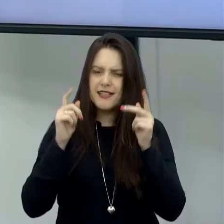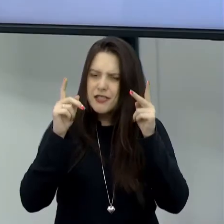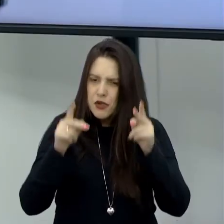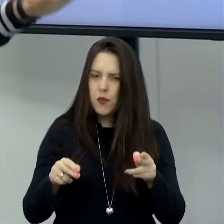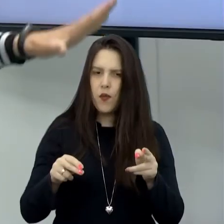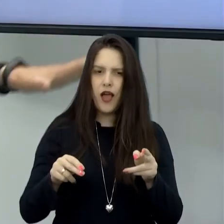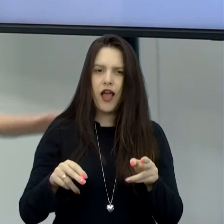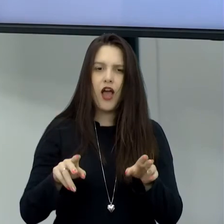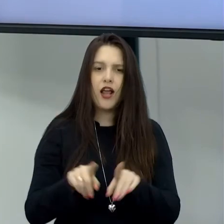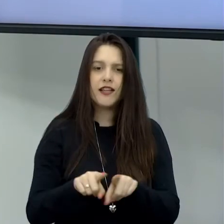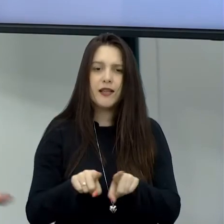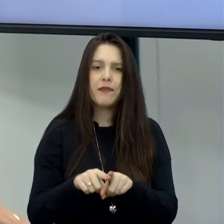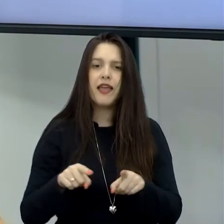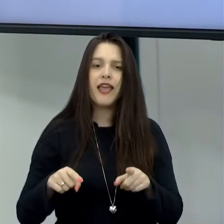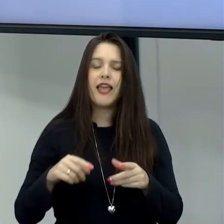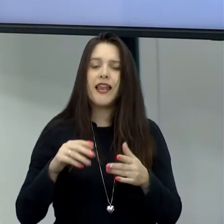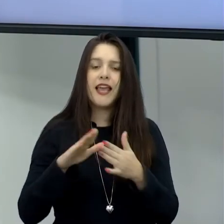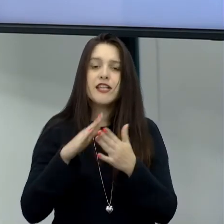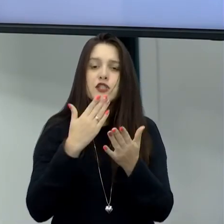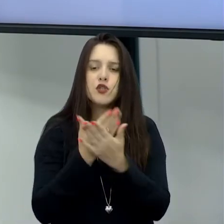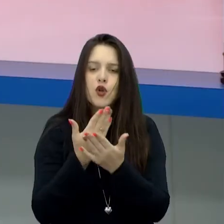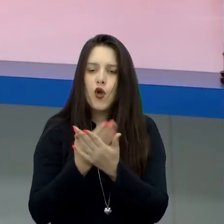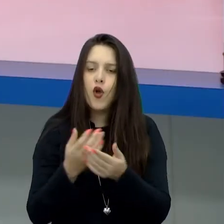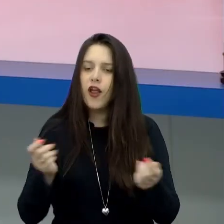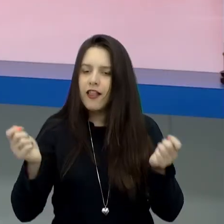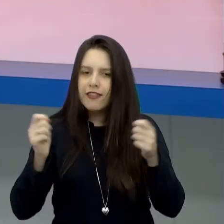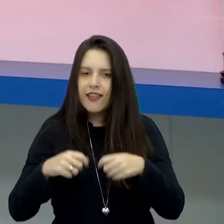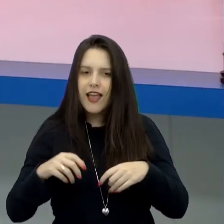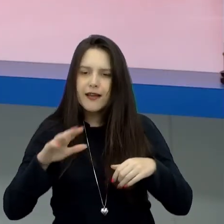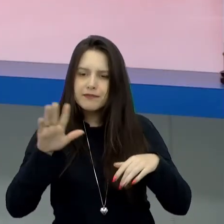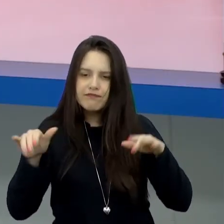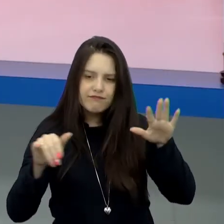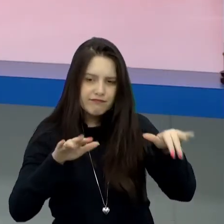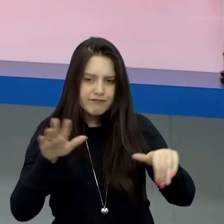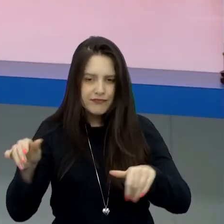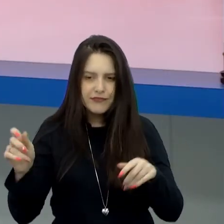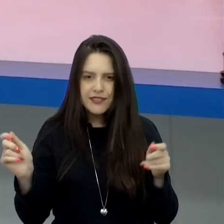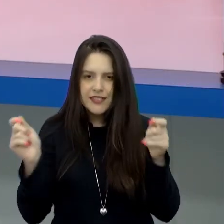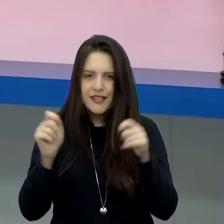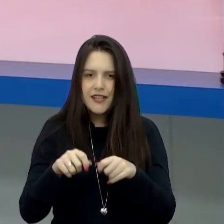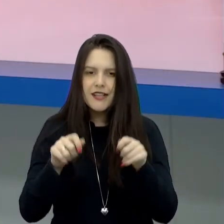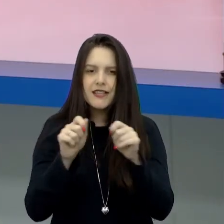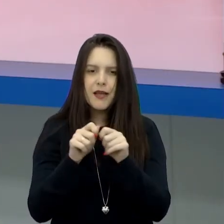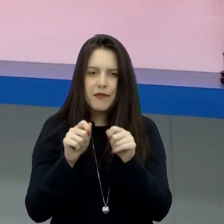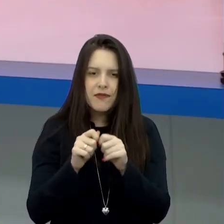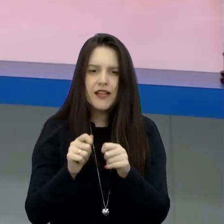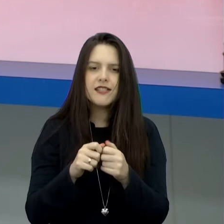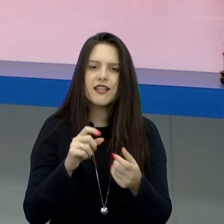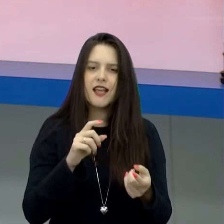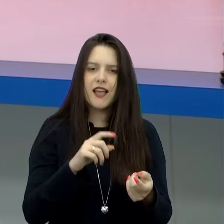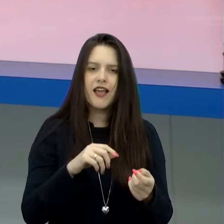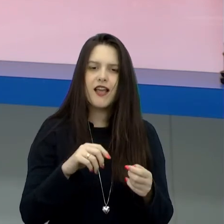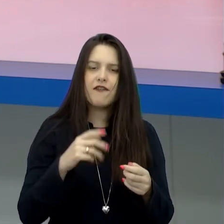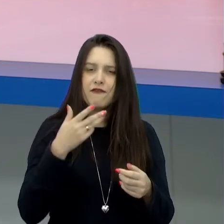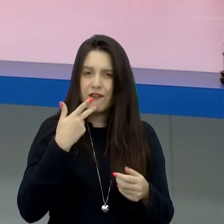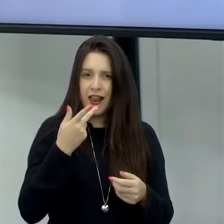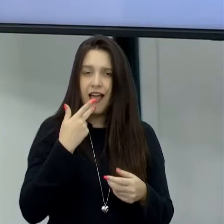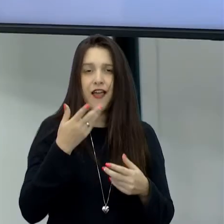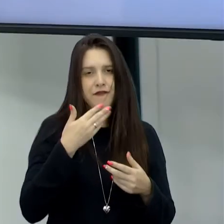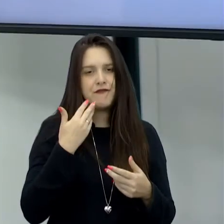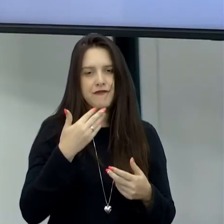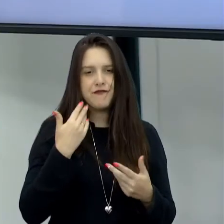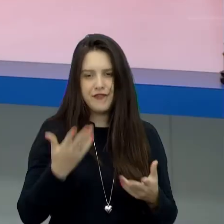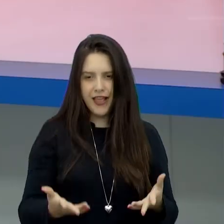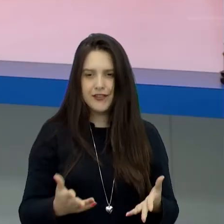as paredes da escola com a experiência. E vivencia, né? Acho vivencia. Que assim, falar, a gente sempre brinca, né? Falar é muito fácil. Todo mundo fala,